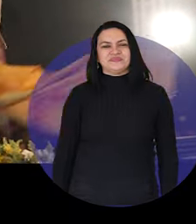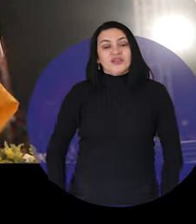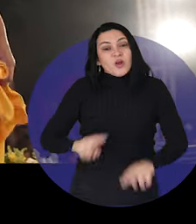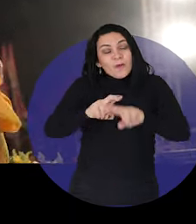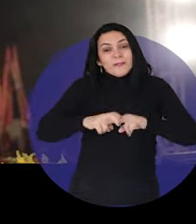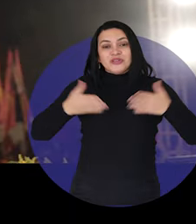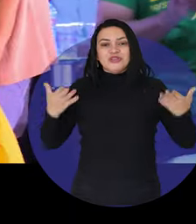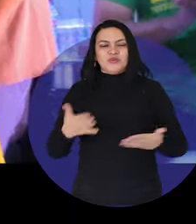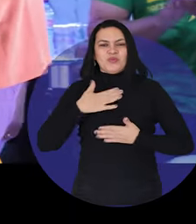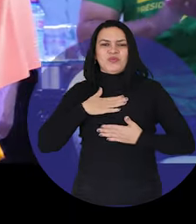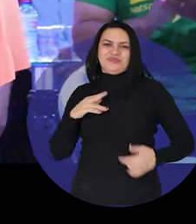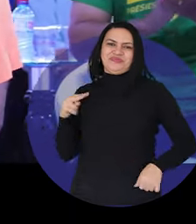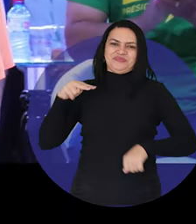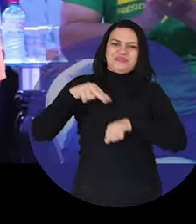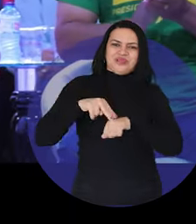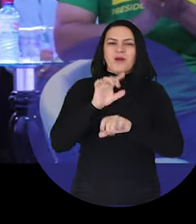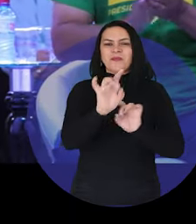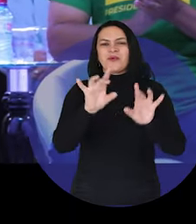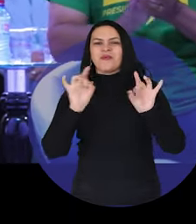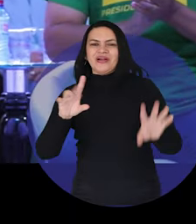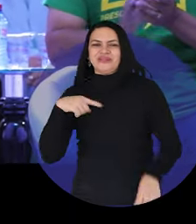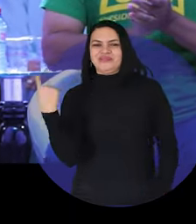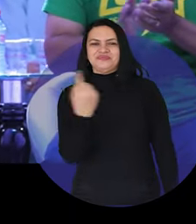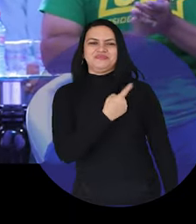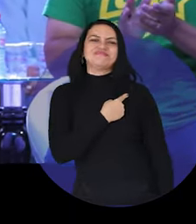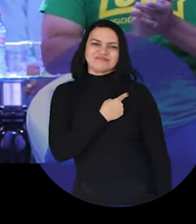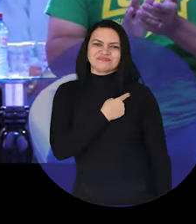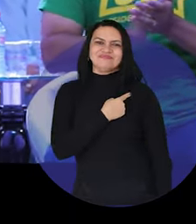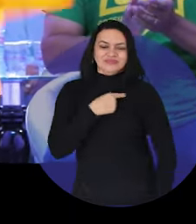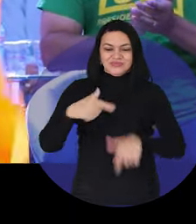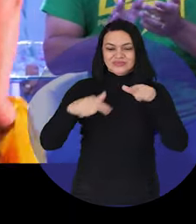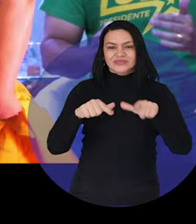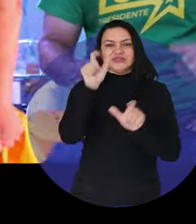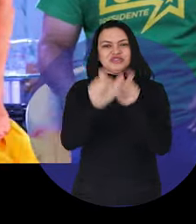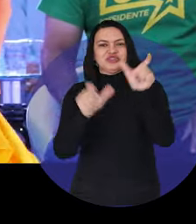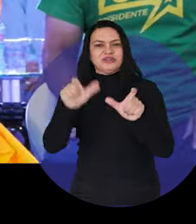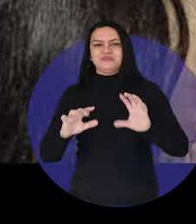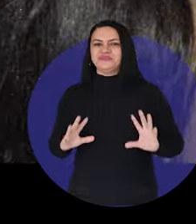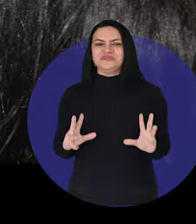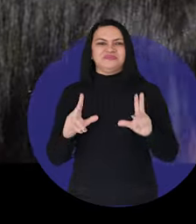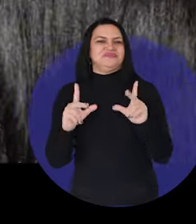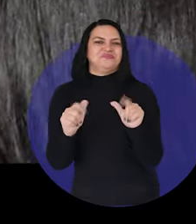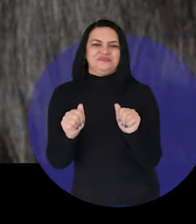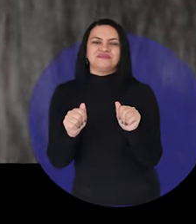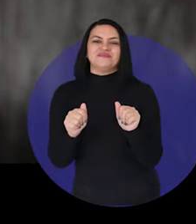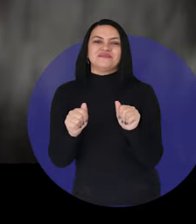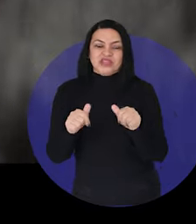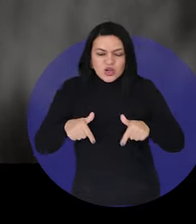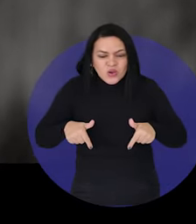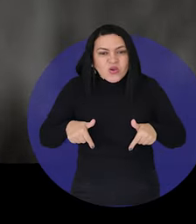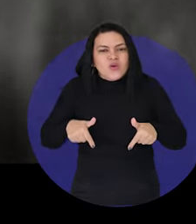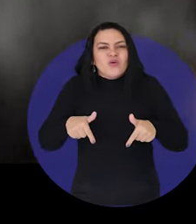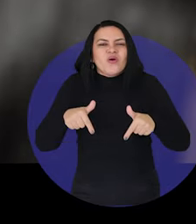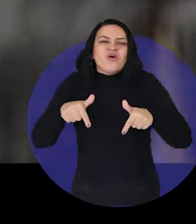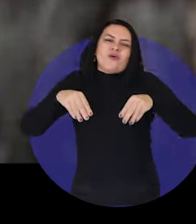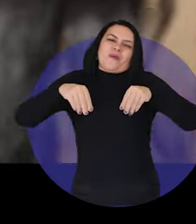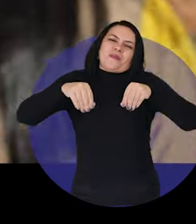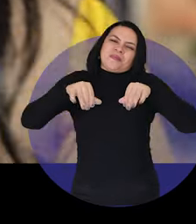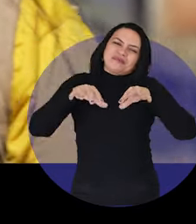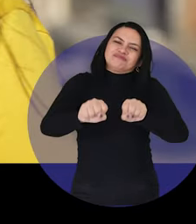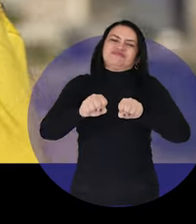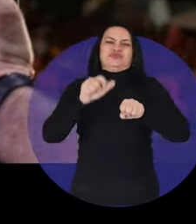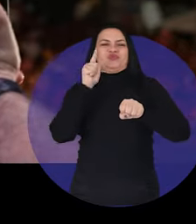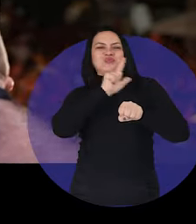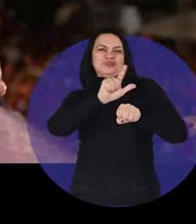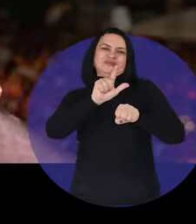que hoje eu estou aqui, por cada um de nós, trabalhador e trabalhadora, que luta pelo seu pedaço de